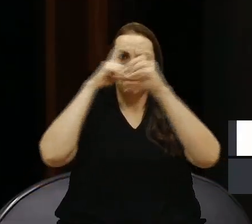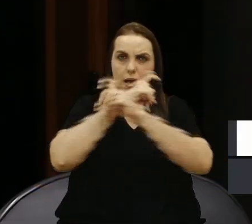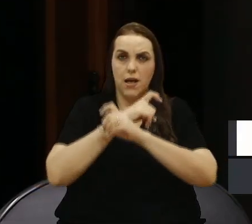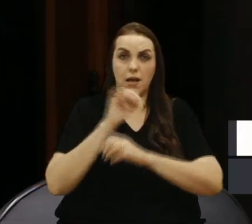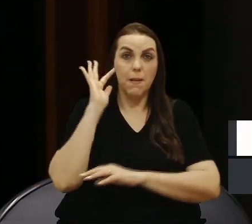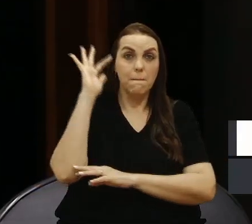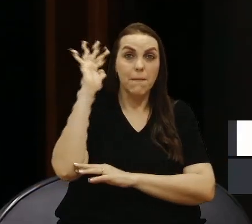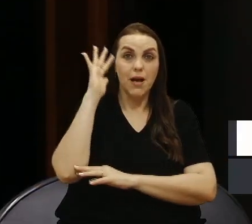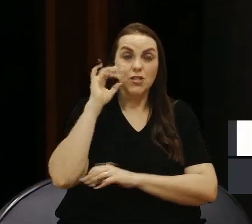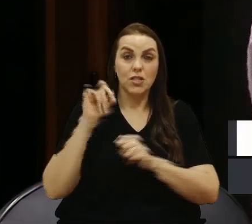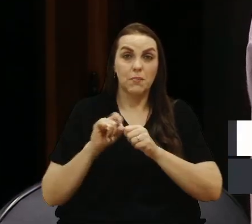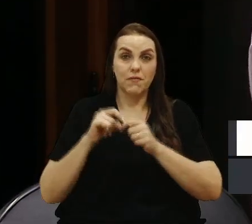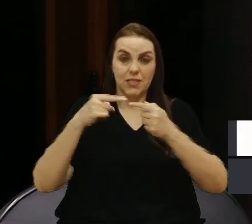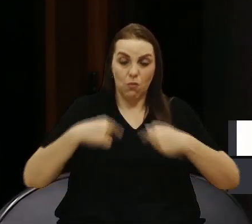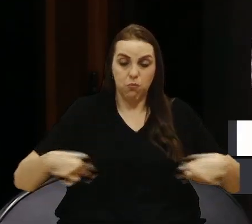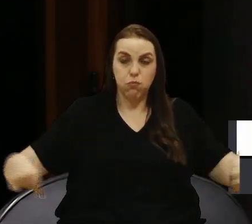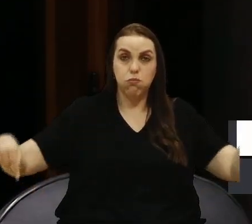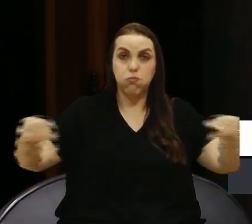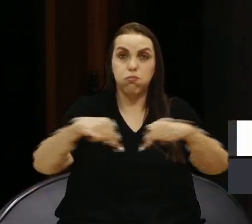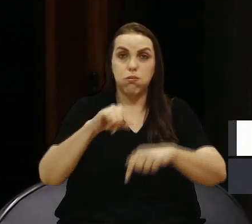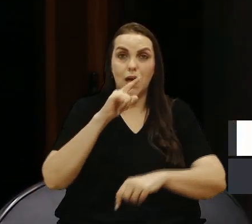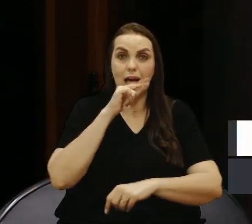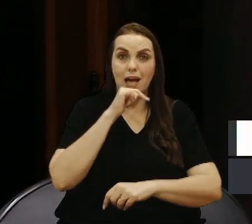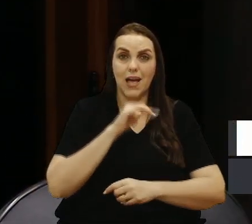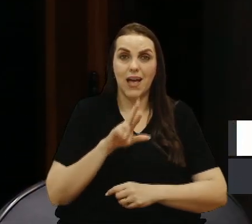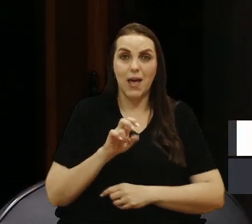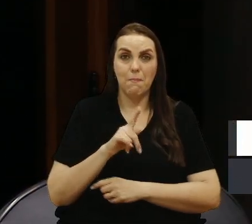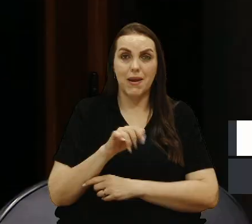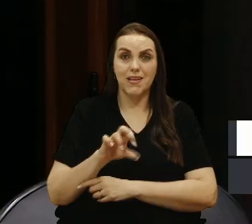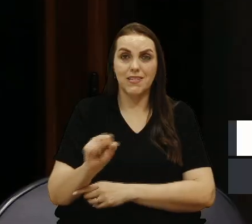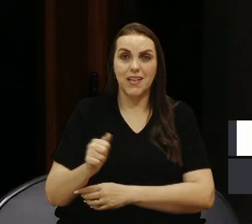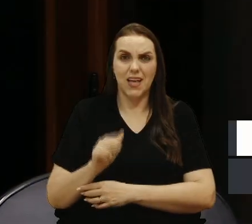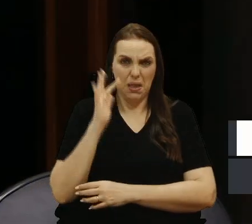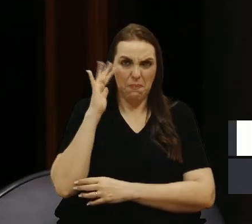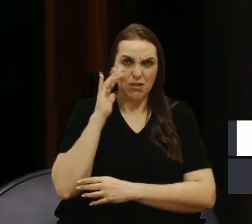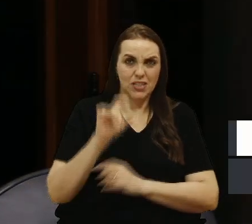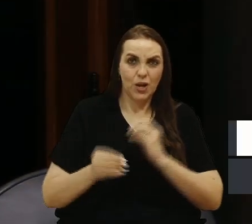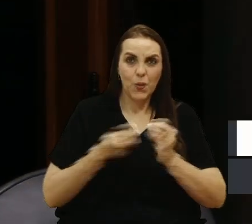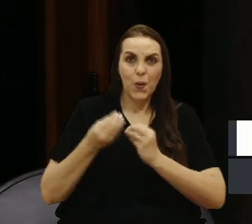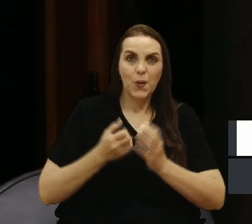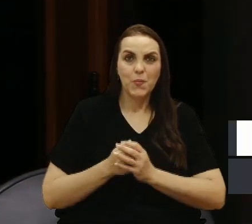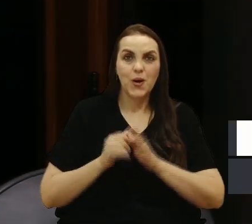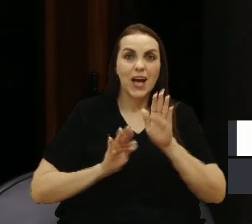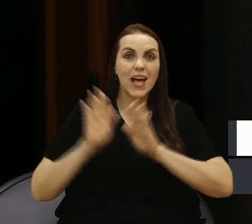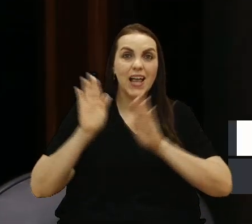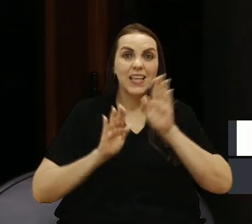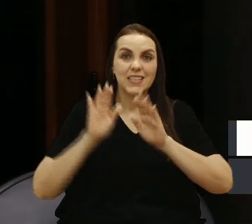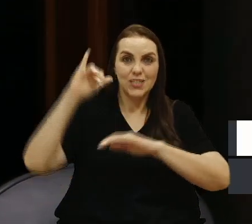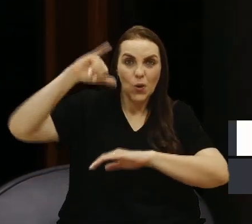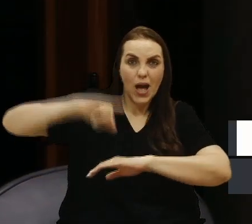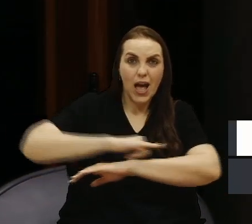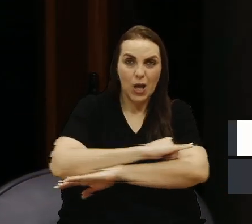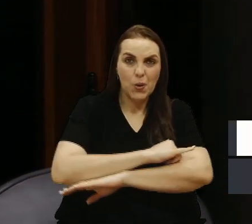para fazer uma represa. Vocês já imaginaram como vai ser a licitação do aeroporto?